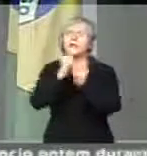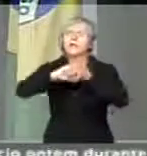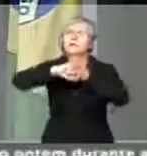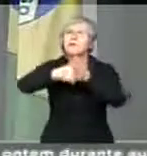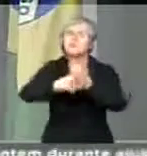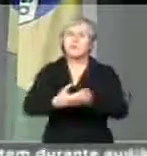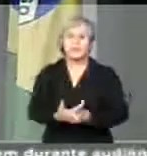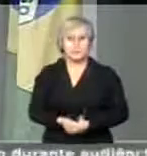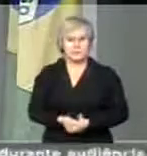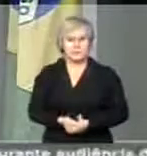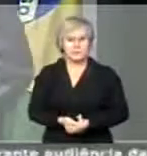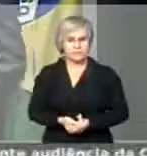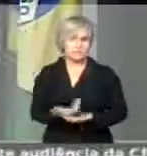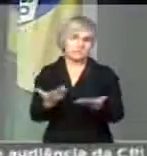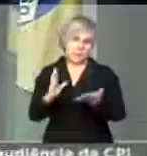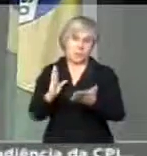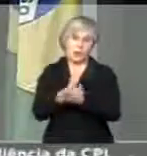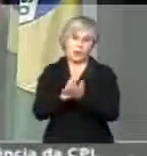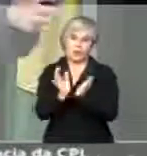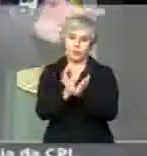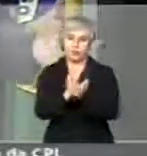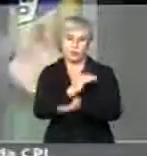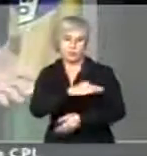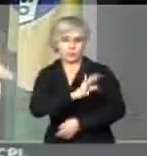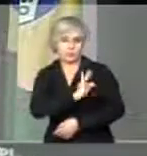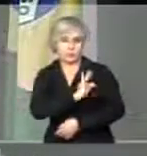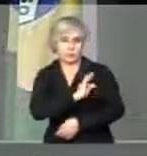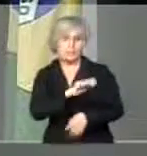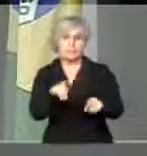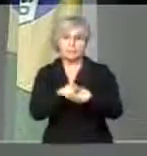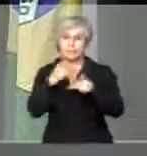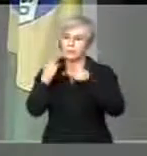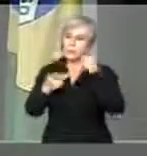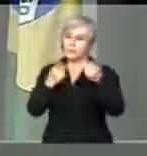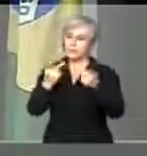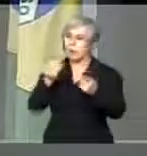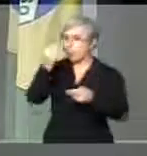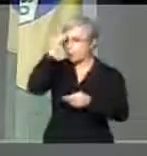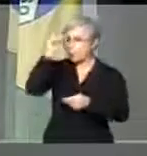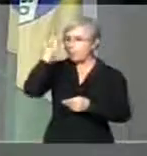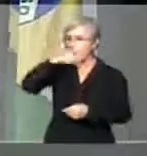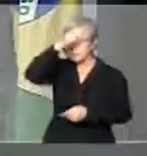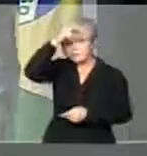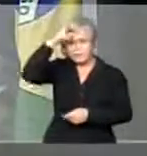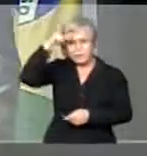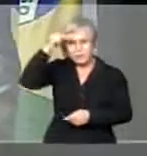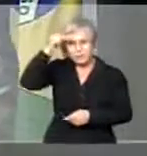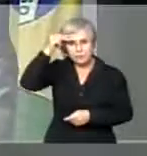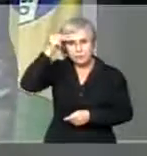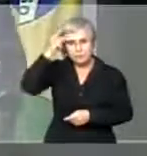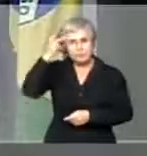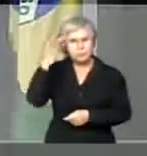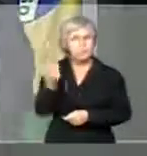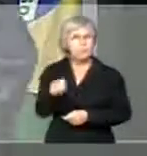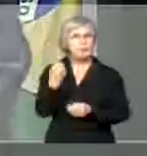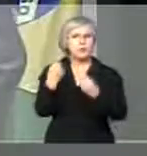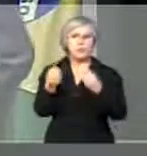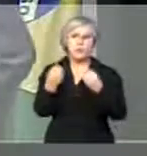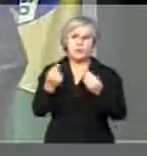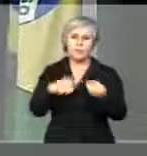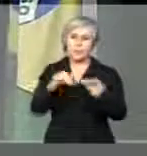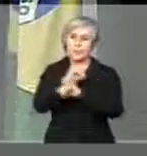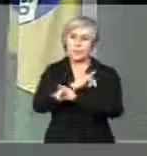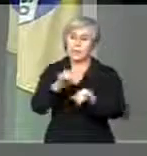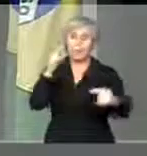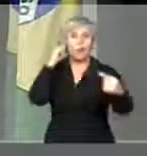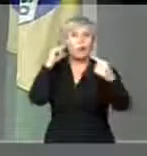fechando. Alguns do Partido dos Trabalhadores, inclusive, estão dizendo que a culpa é do prefeito. Veja bem os motivos, senhor